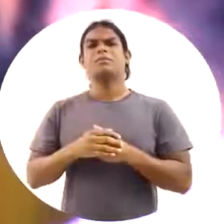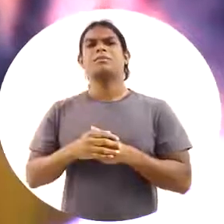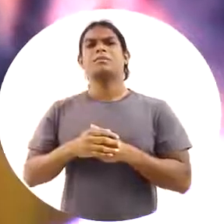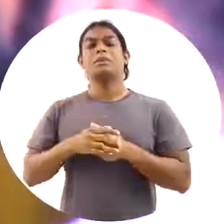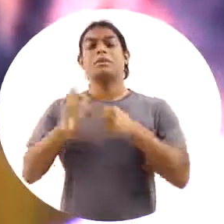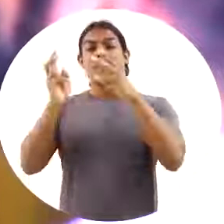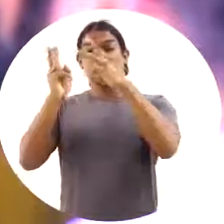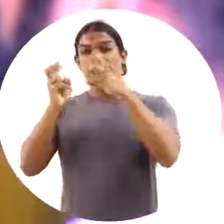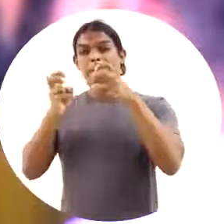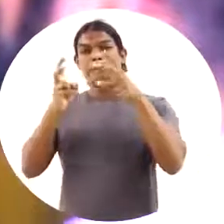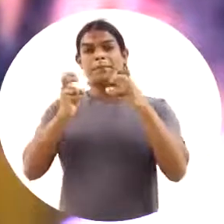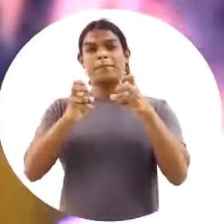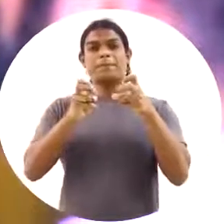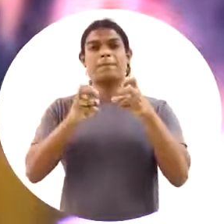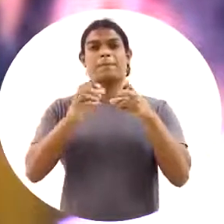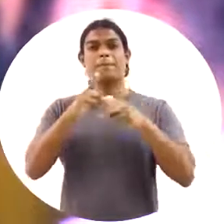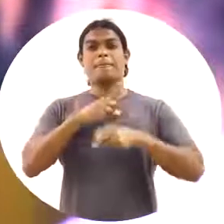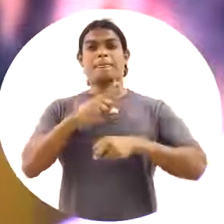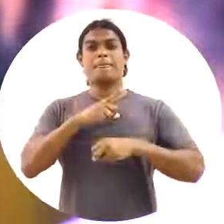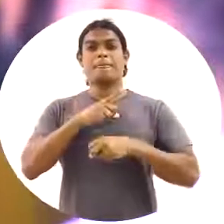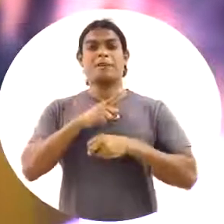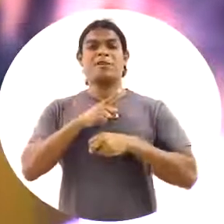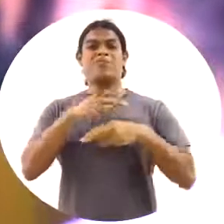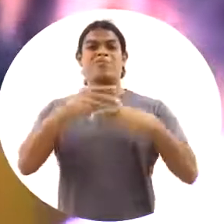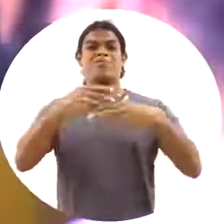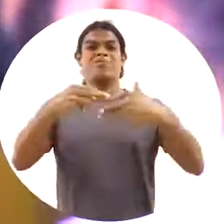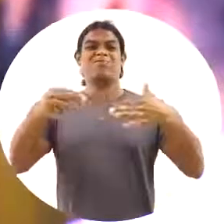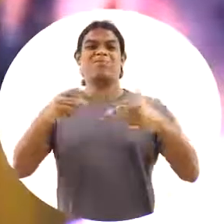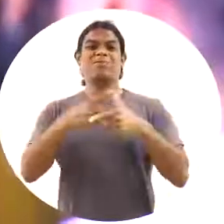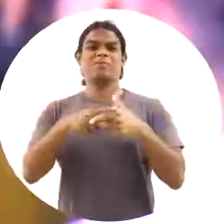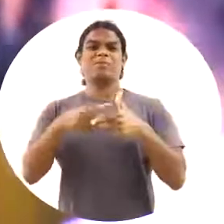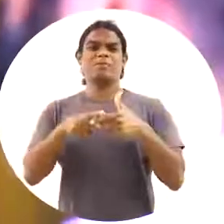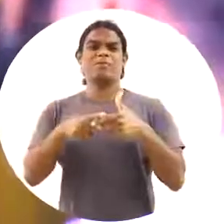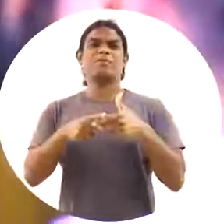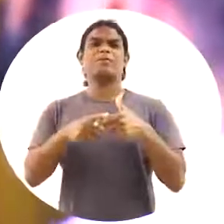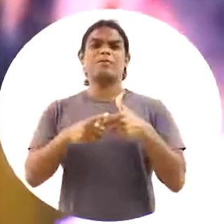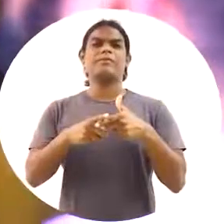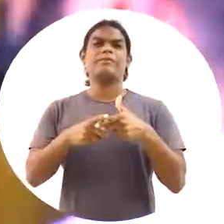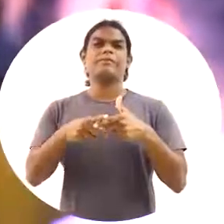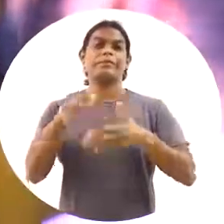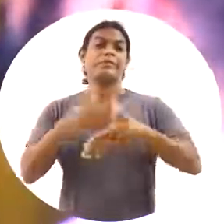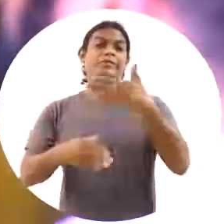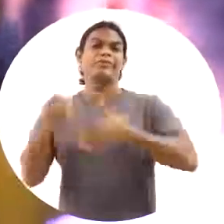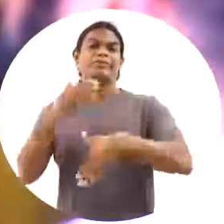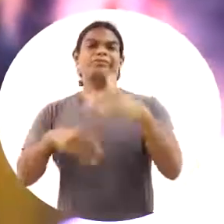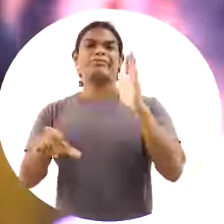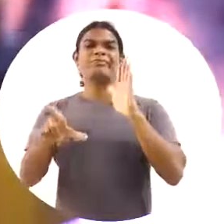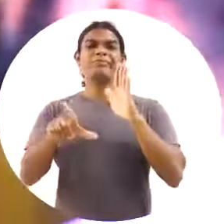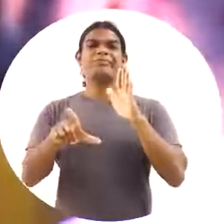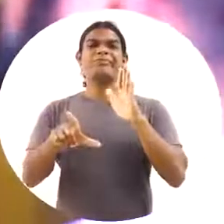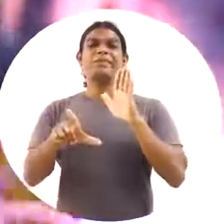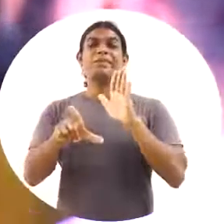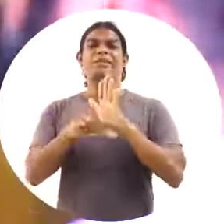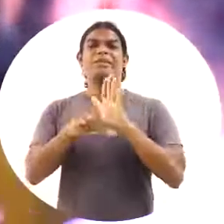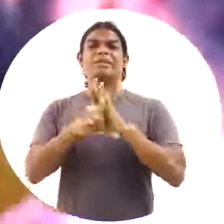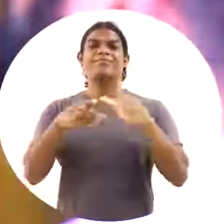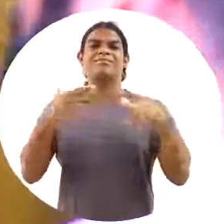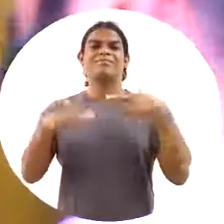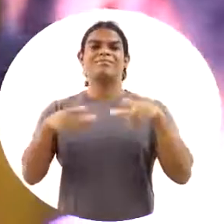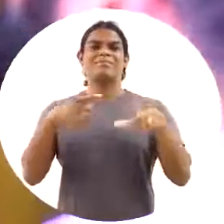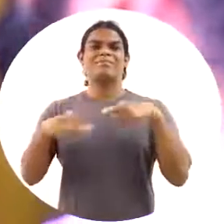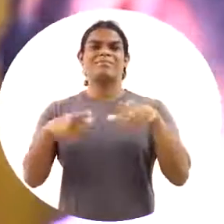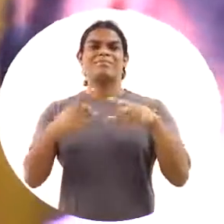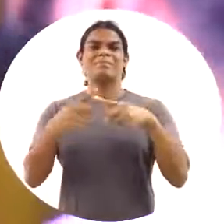eu percebi que havia muito sérios problemas em relação à questão trabalhista em olarias, né? Algumas olarias, alguns